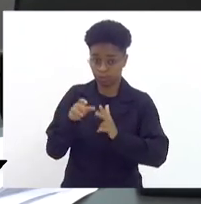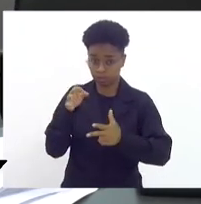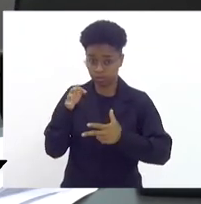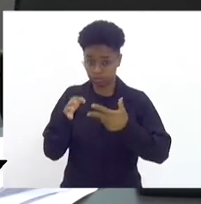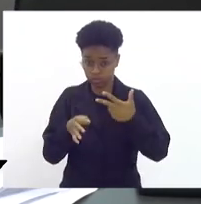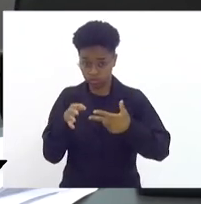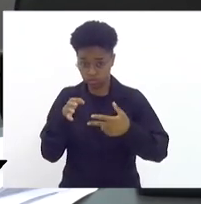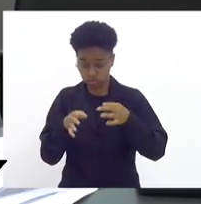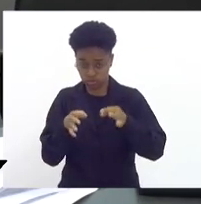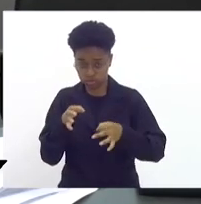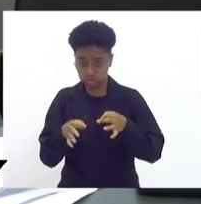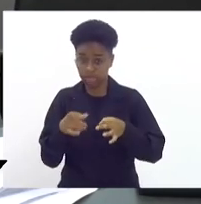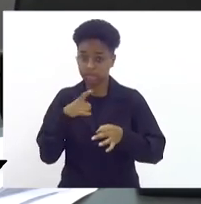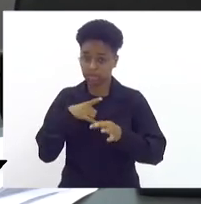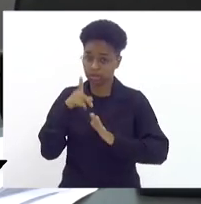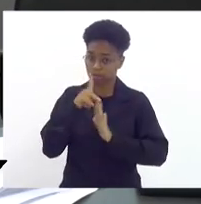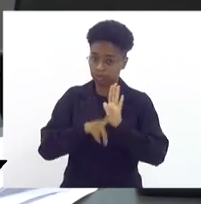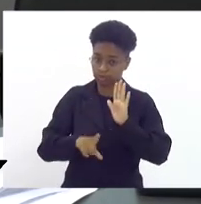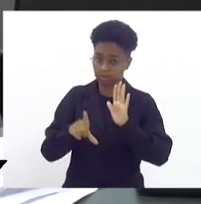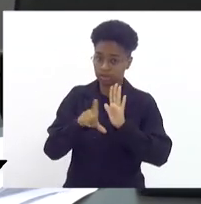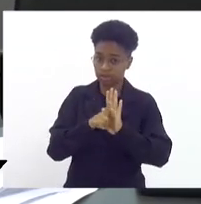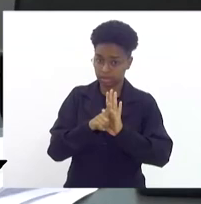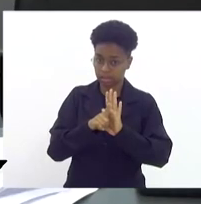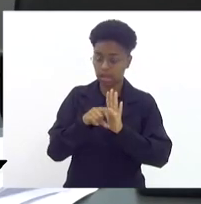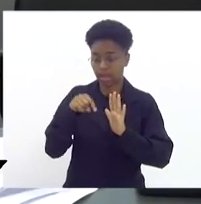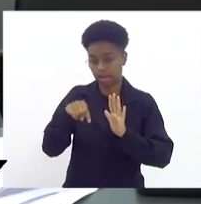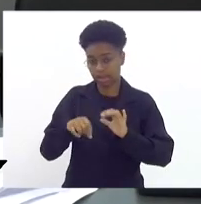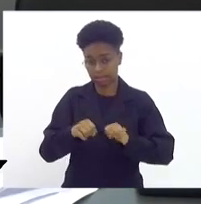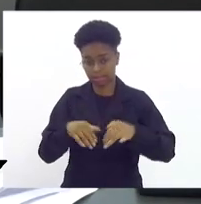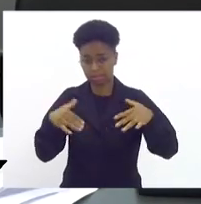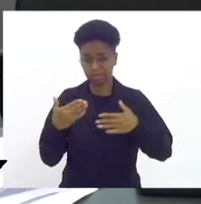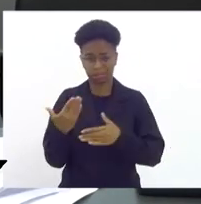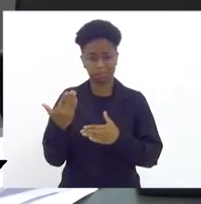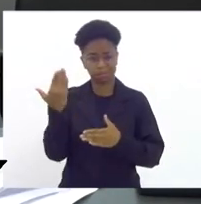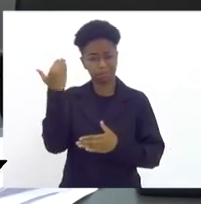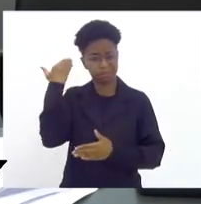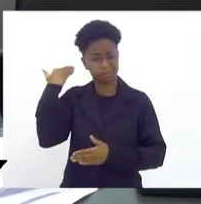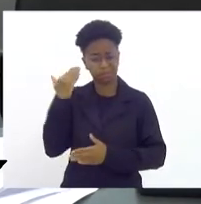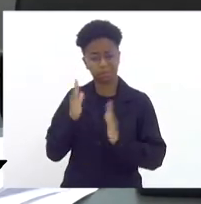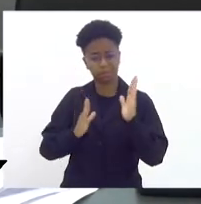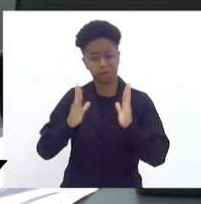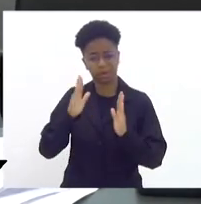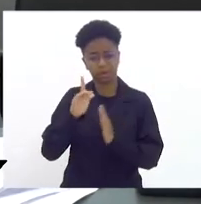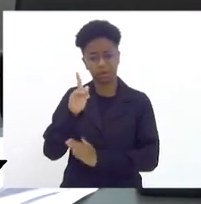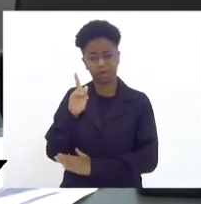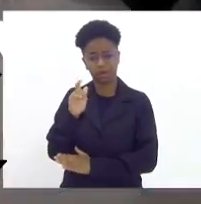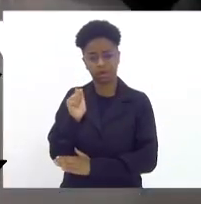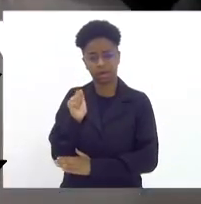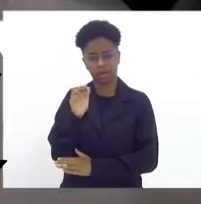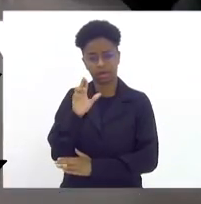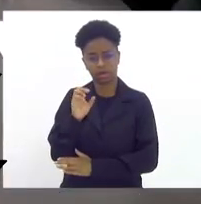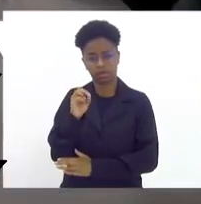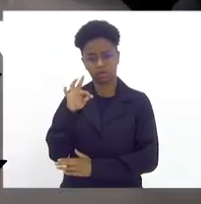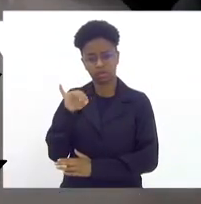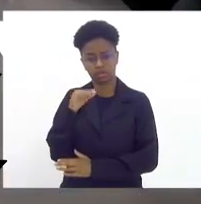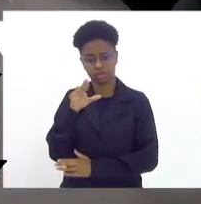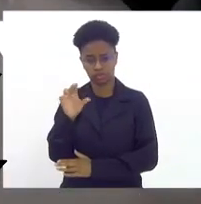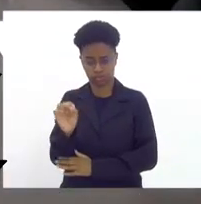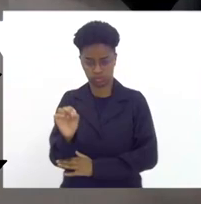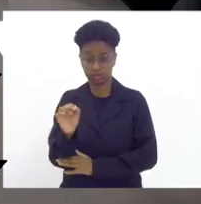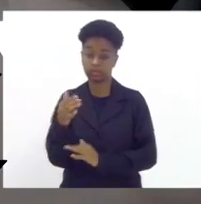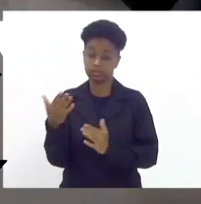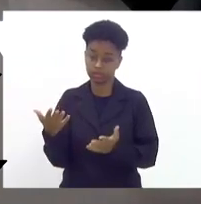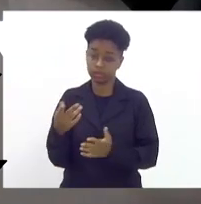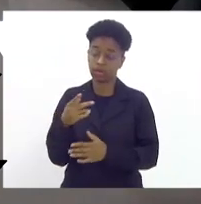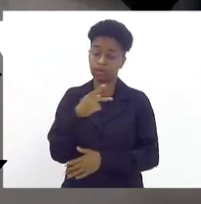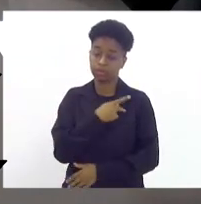veio um projeto de lei para o Parlamento Fluminense, isso foi no governo Garotinho, assinado pelo então presidente